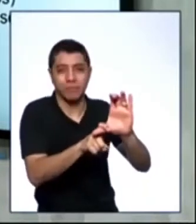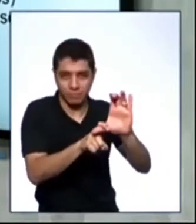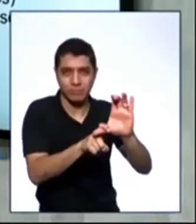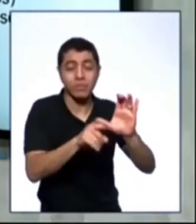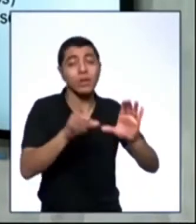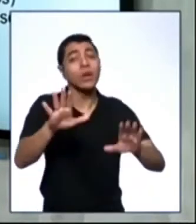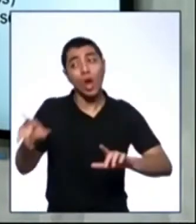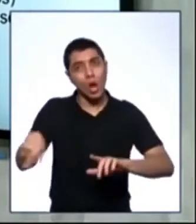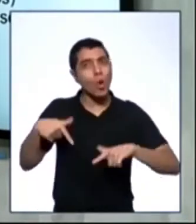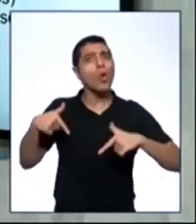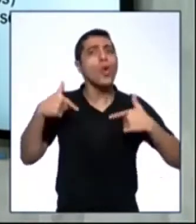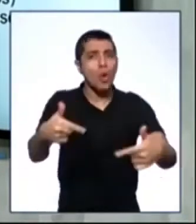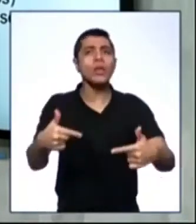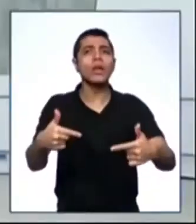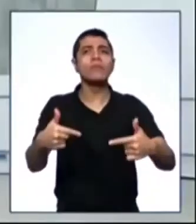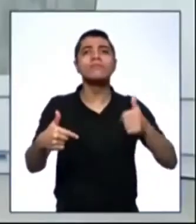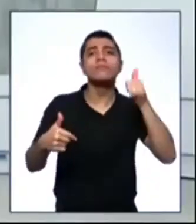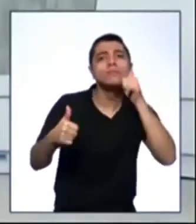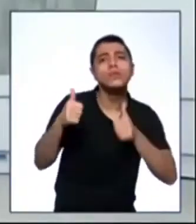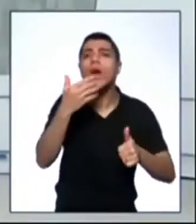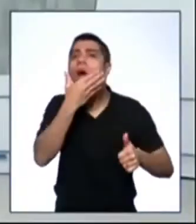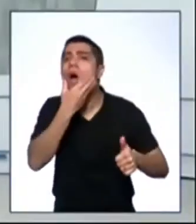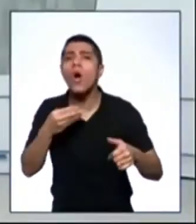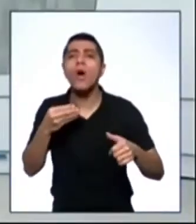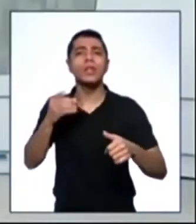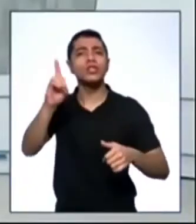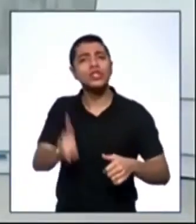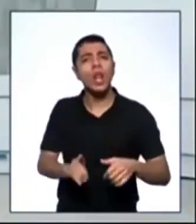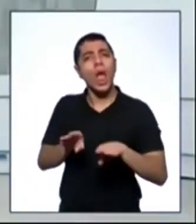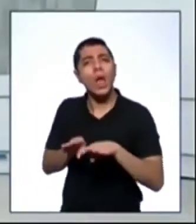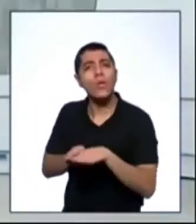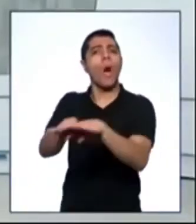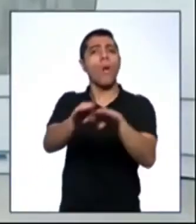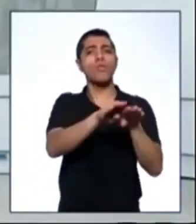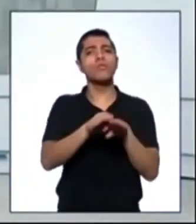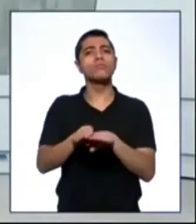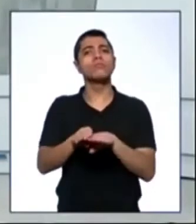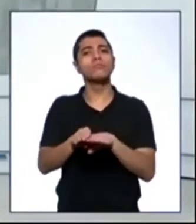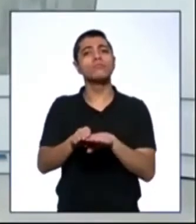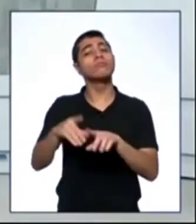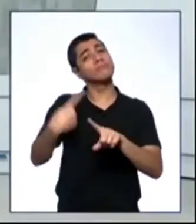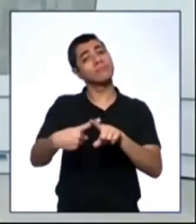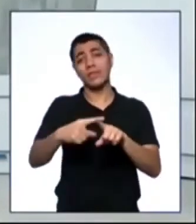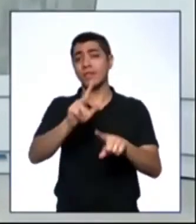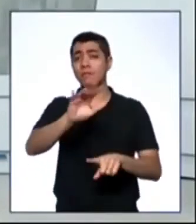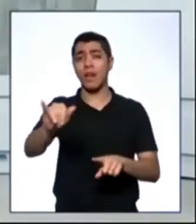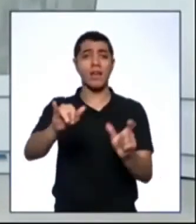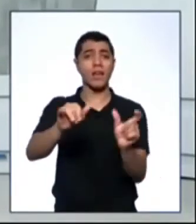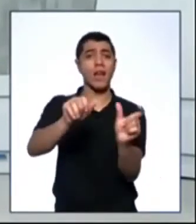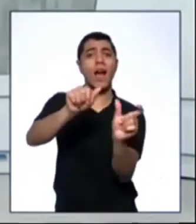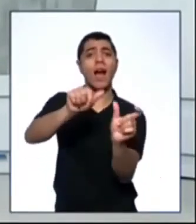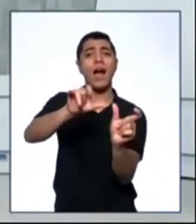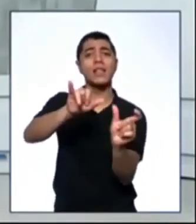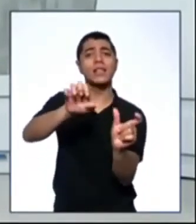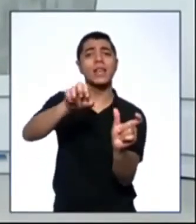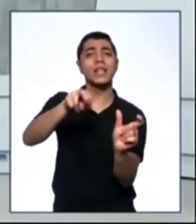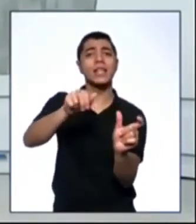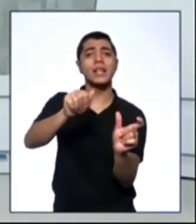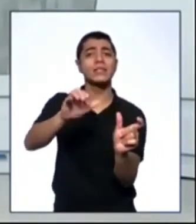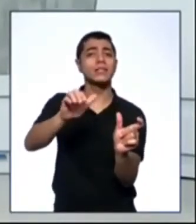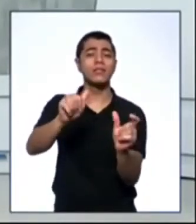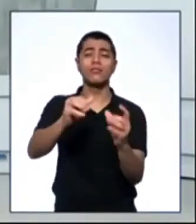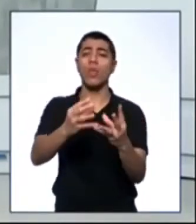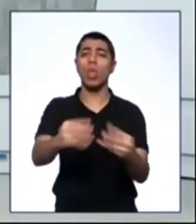entendeu? Outro ponto que eu posso pensar com você é Estado financiando coisas de espetáculo